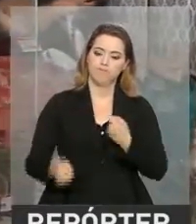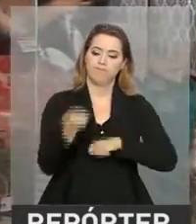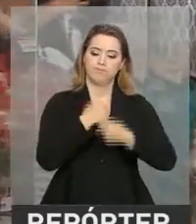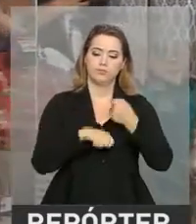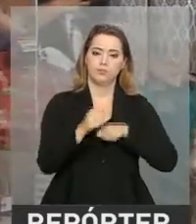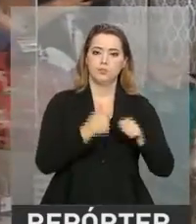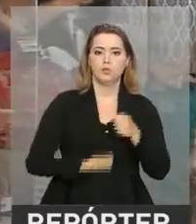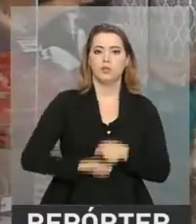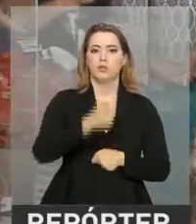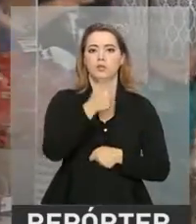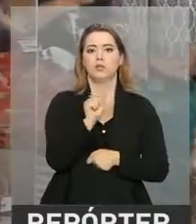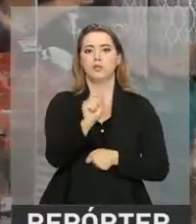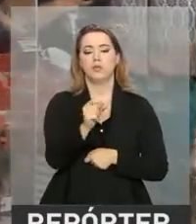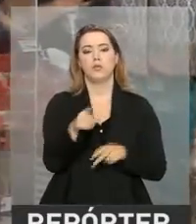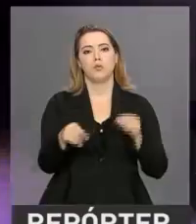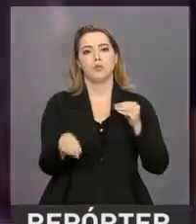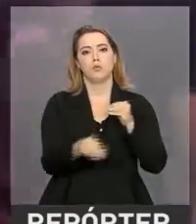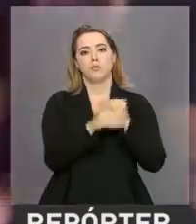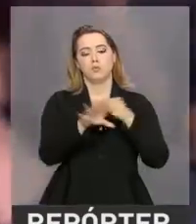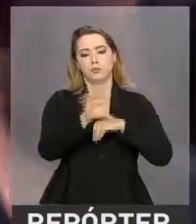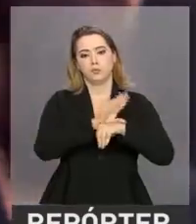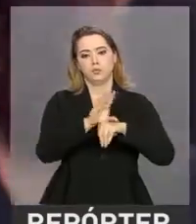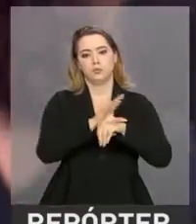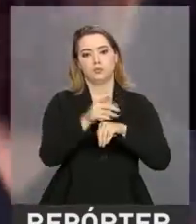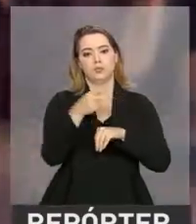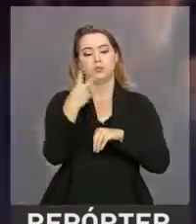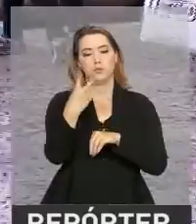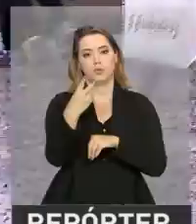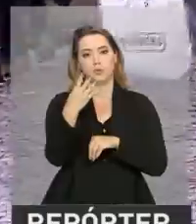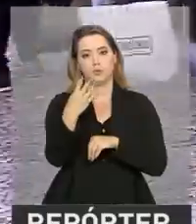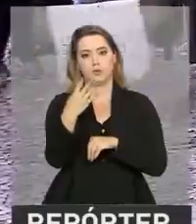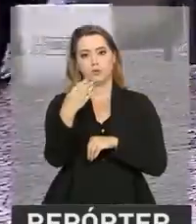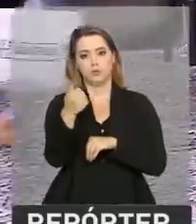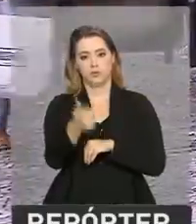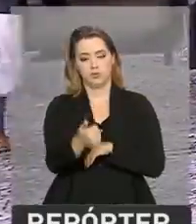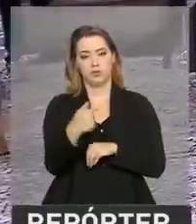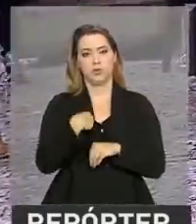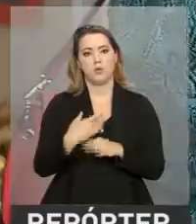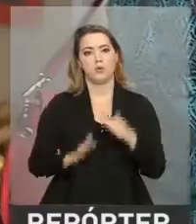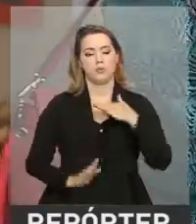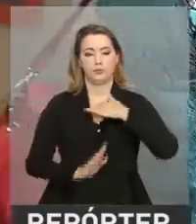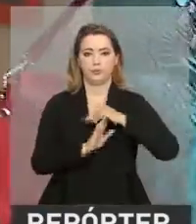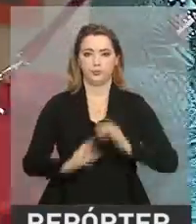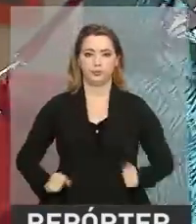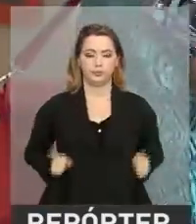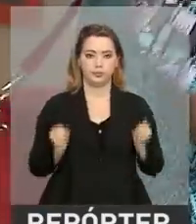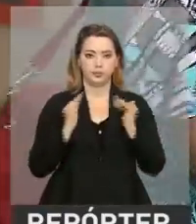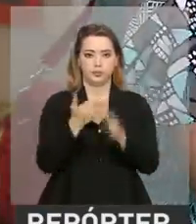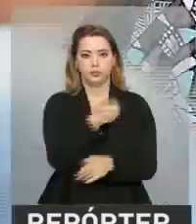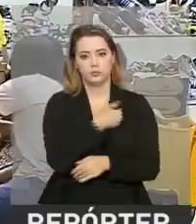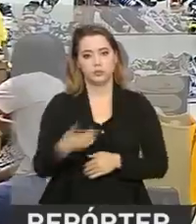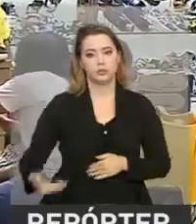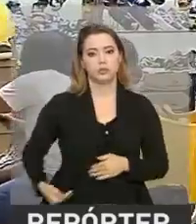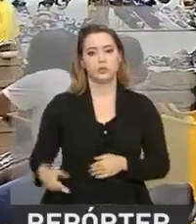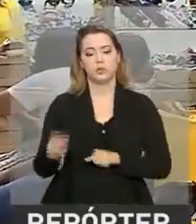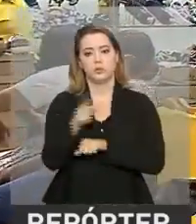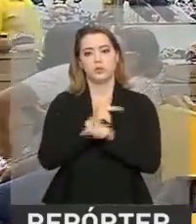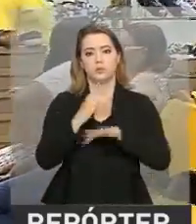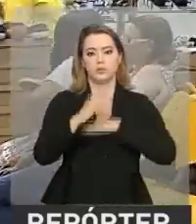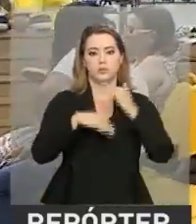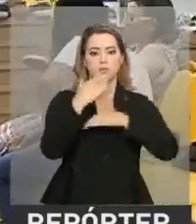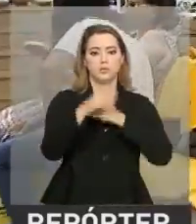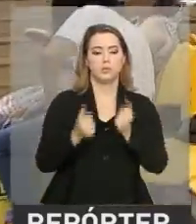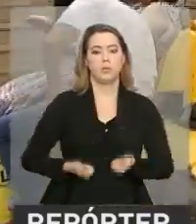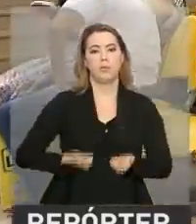públicos. Uma delas é a PEC 241. A medida prevê um limite nos gastos do governo, o que deve fazer o país crescer e